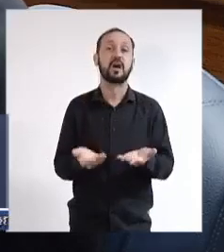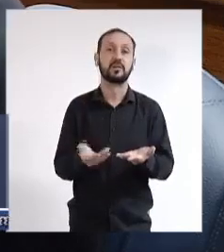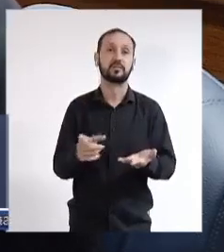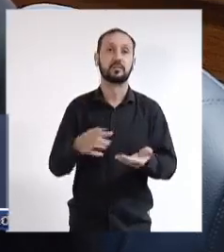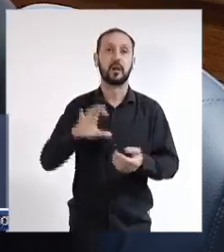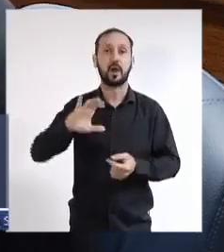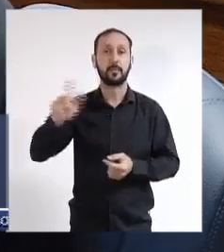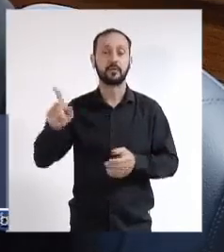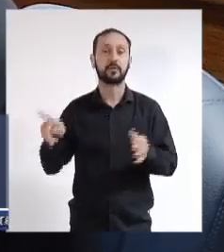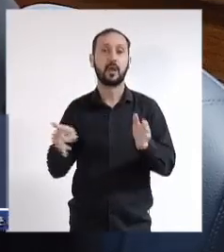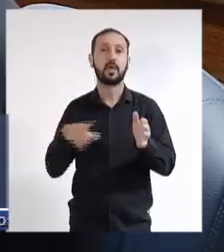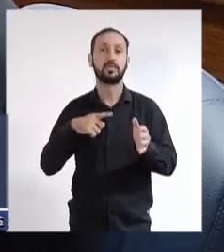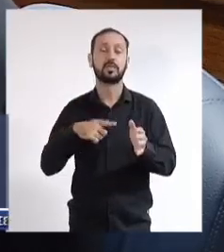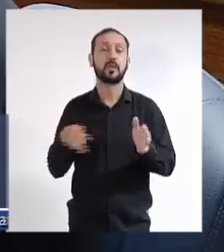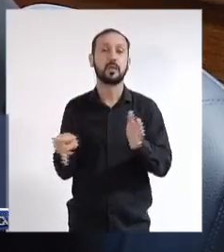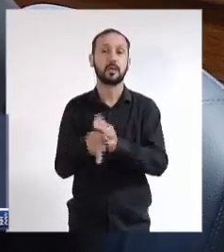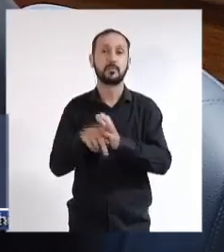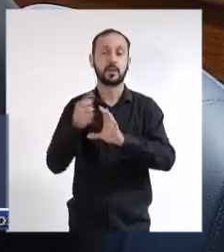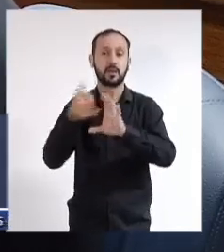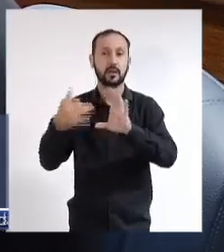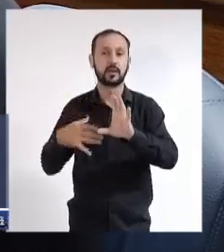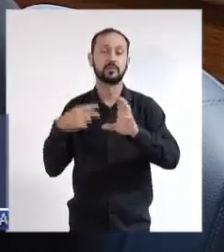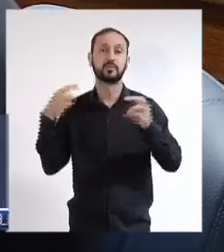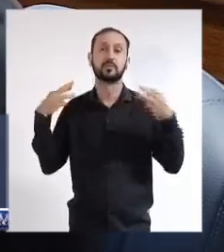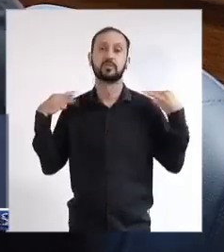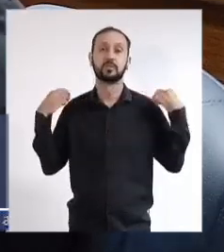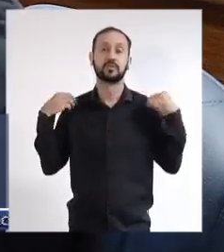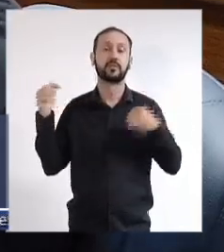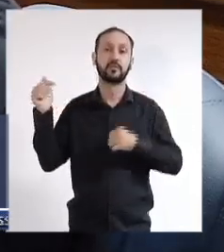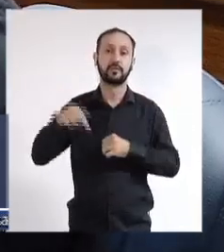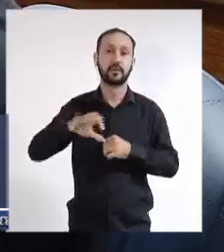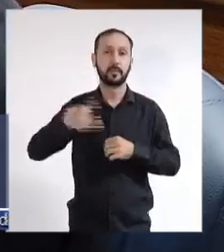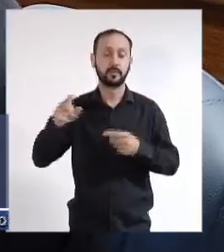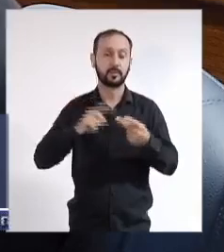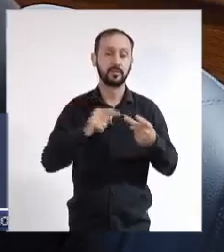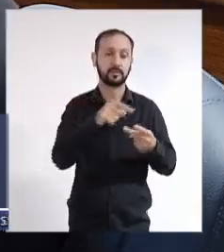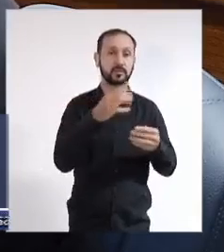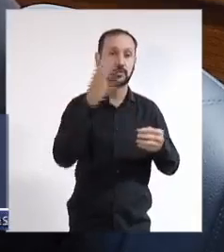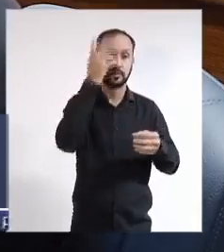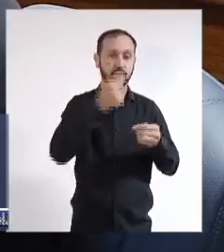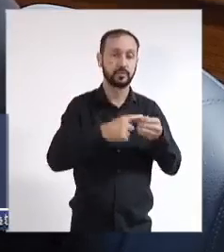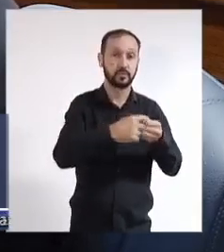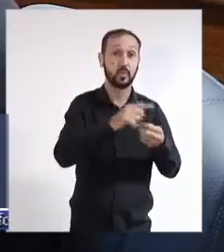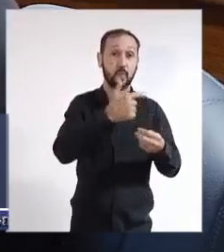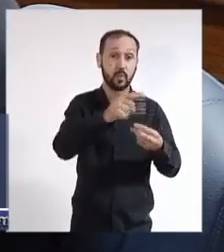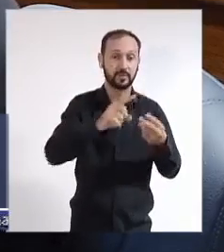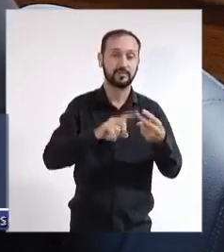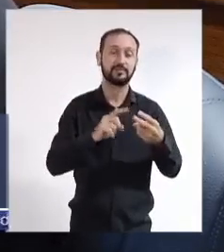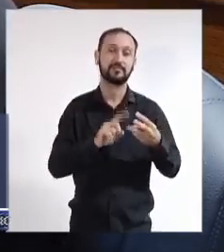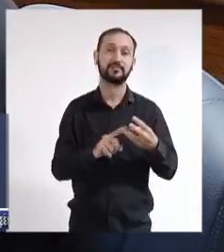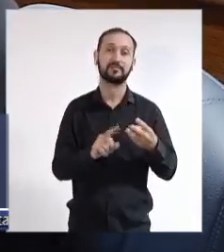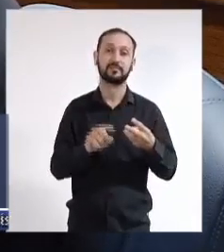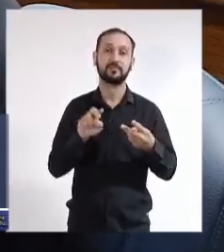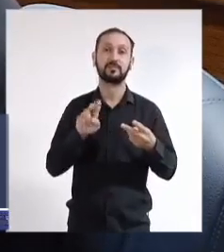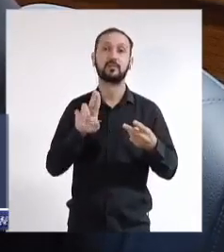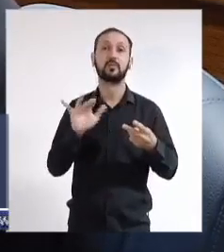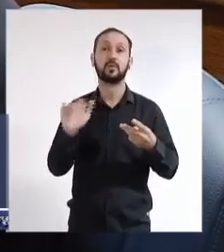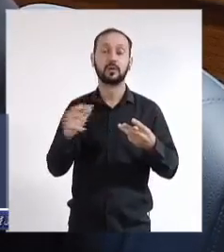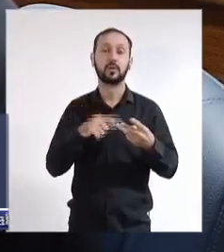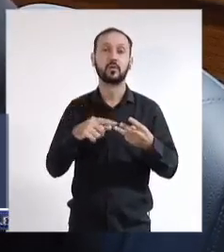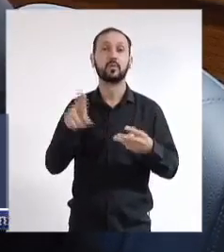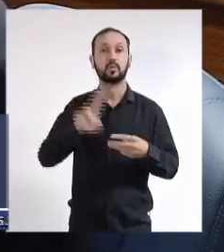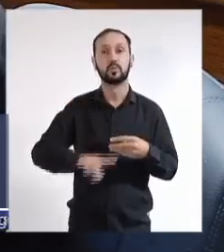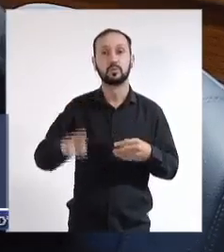campo grande é uma característica de perfil de turista que vem para campo grande bonito tem outra né ea unidade de conservação uso